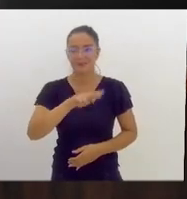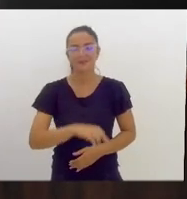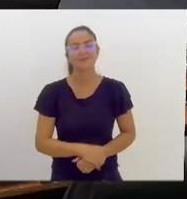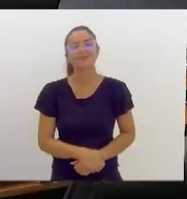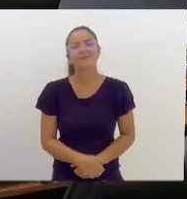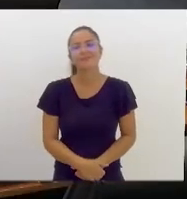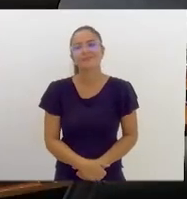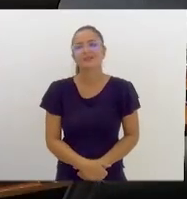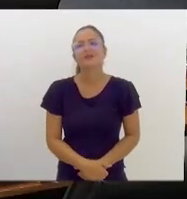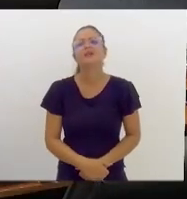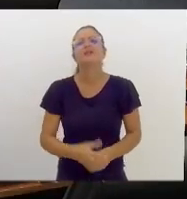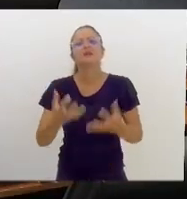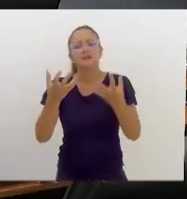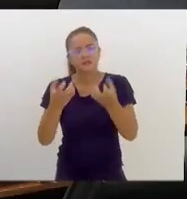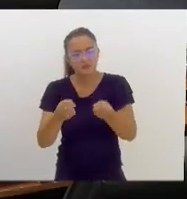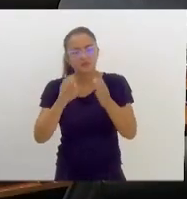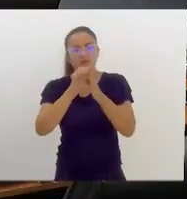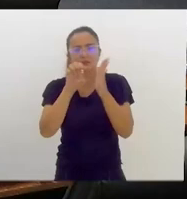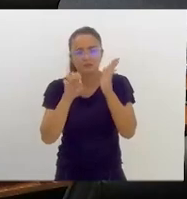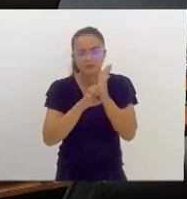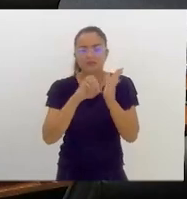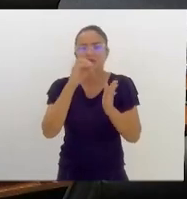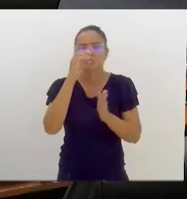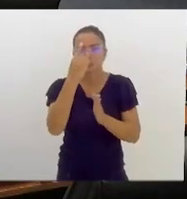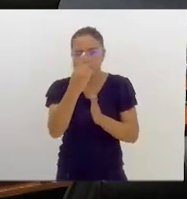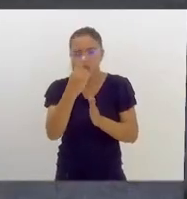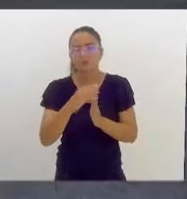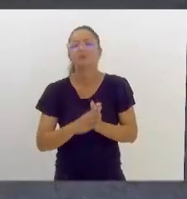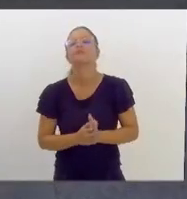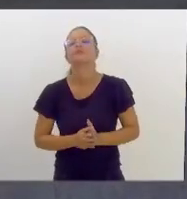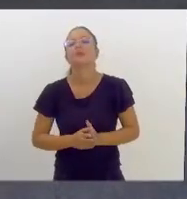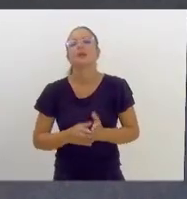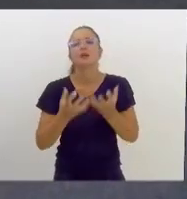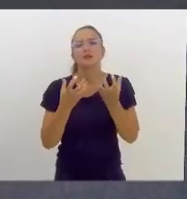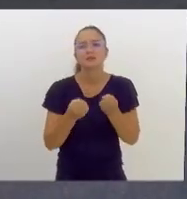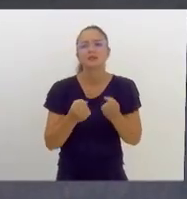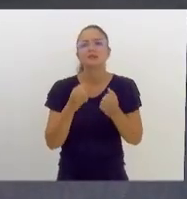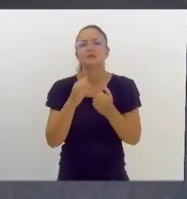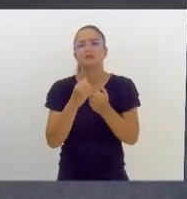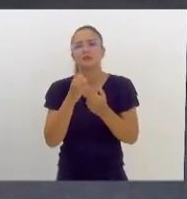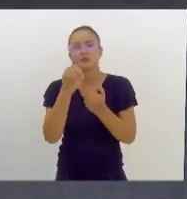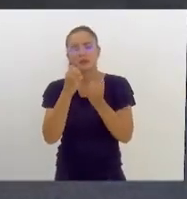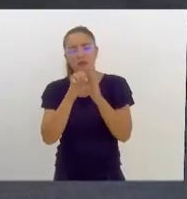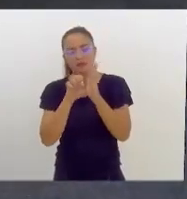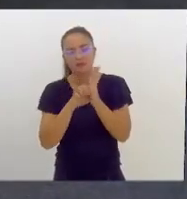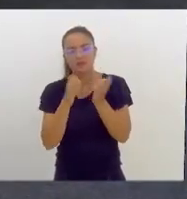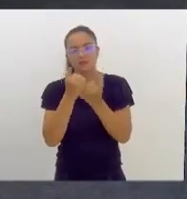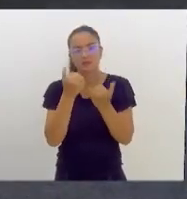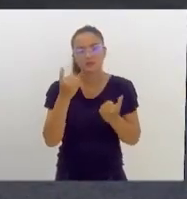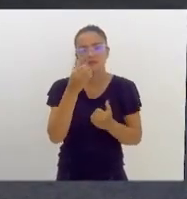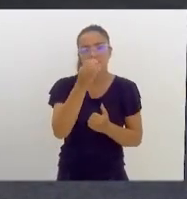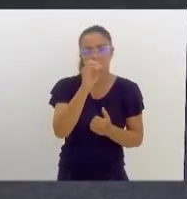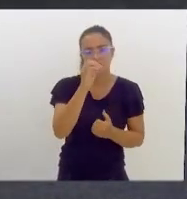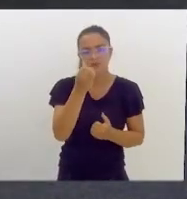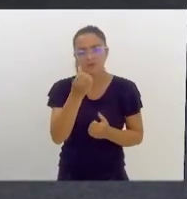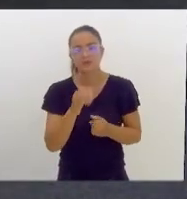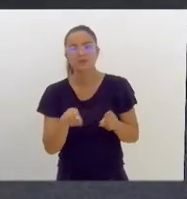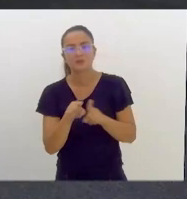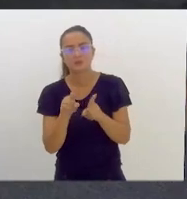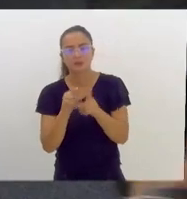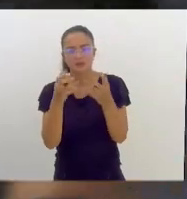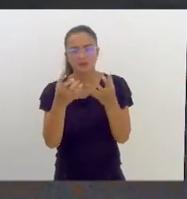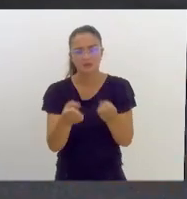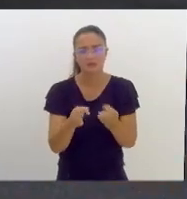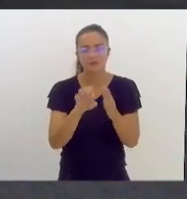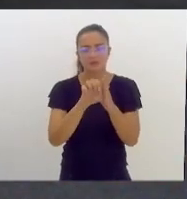Presidente, favorável à emenda número 01, favorável com subemenda à emenda número 06, favorável com